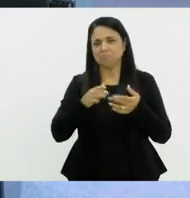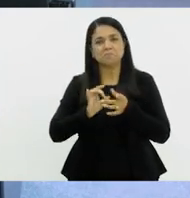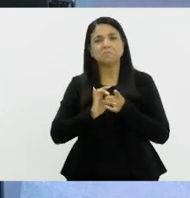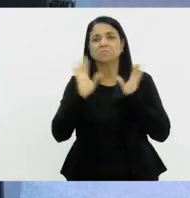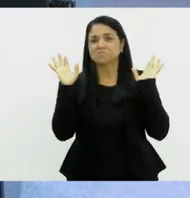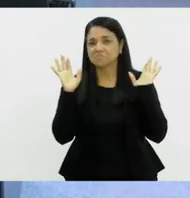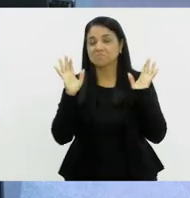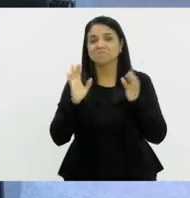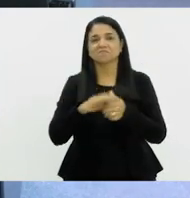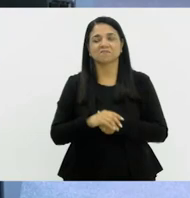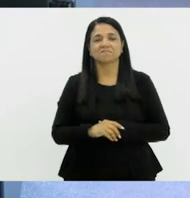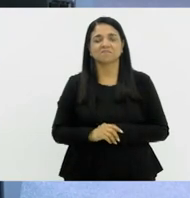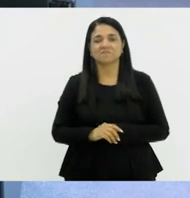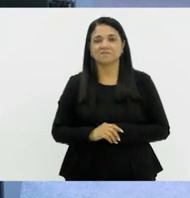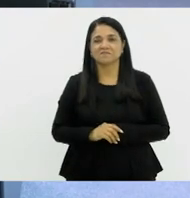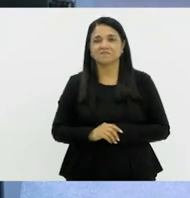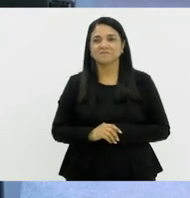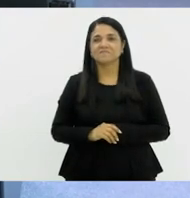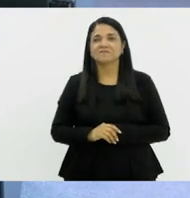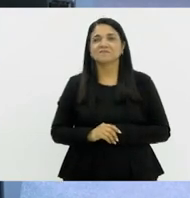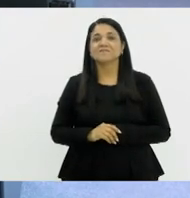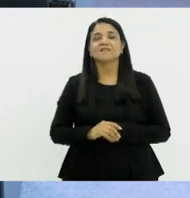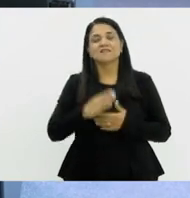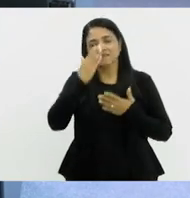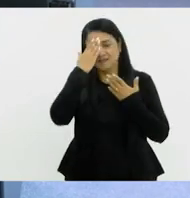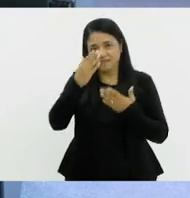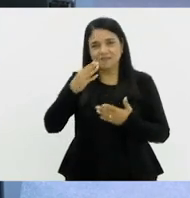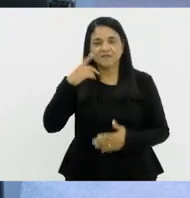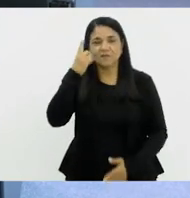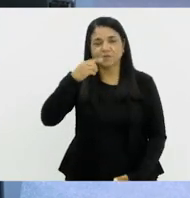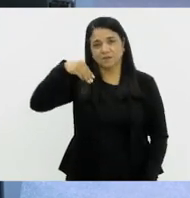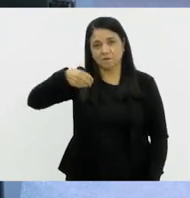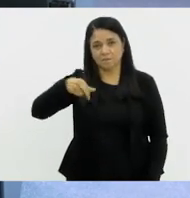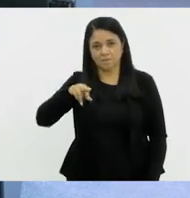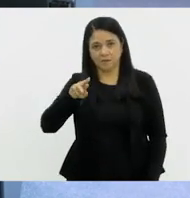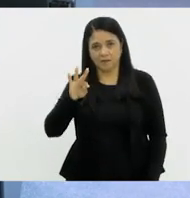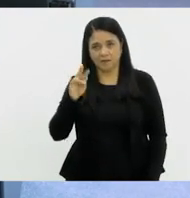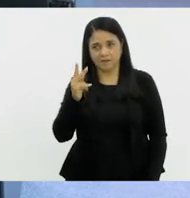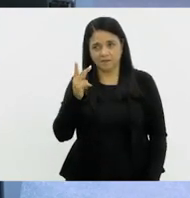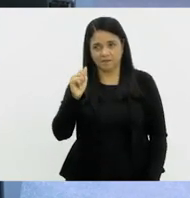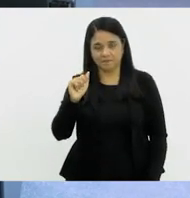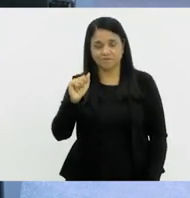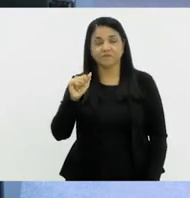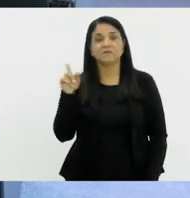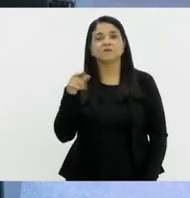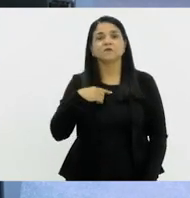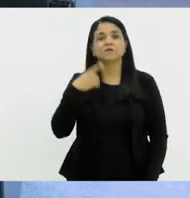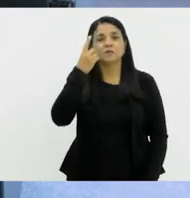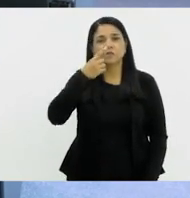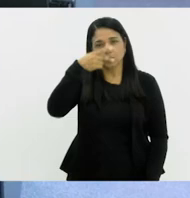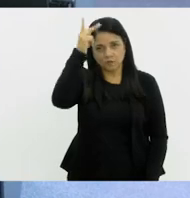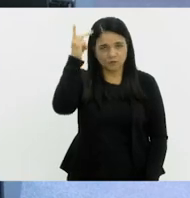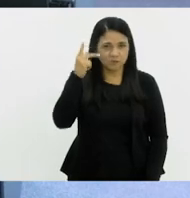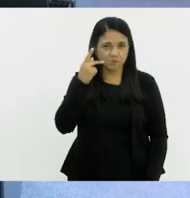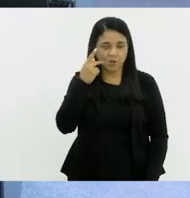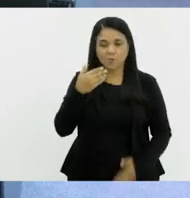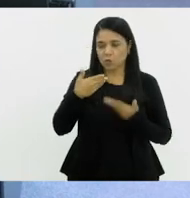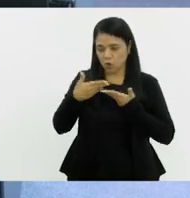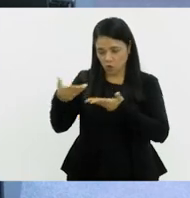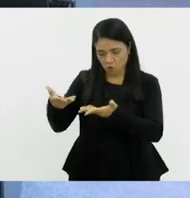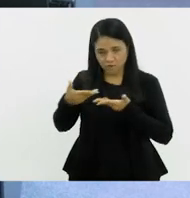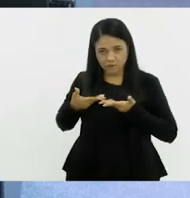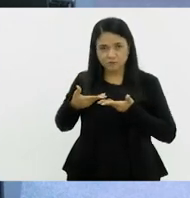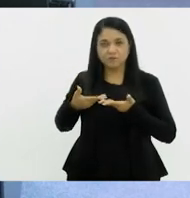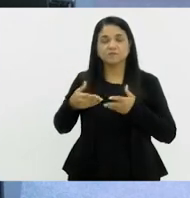Eu queria agradecer à deputada Marta Rocha, deputado Luiz Paulo, pelo convite a participar. E a